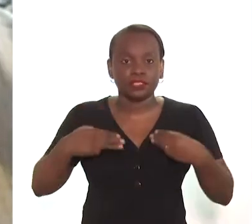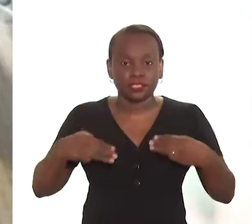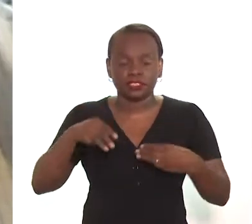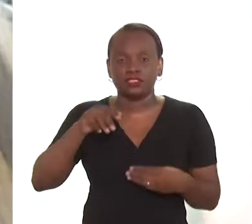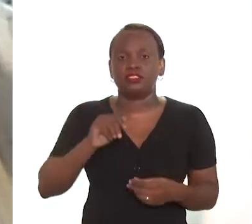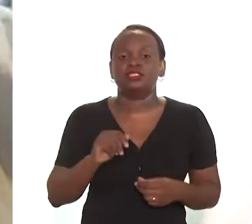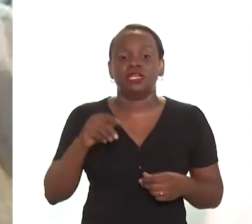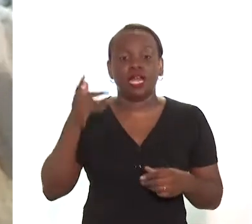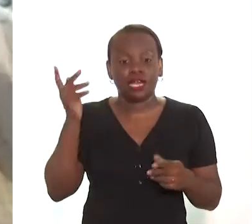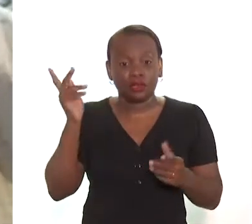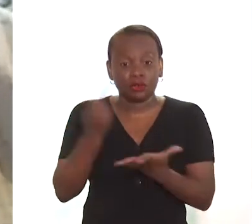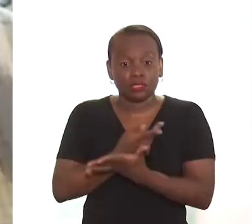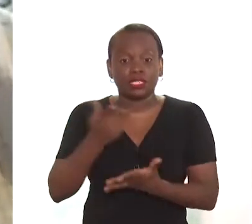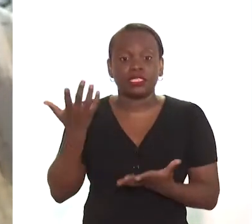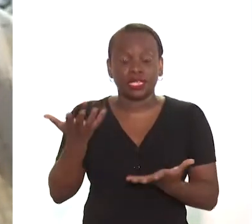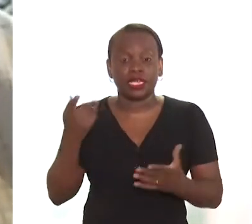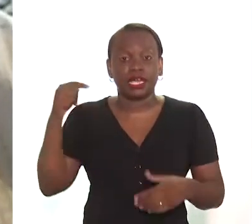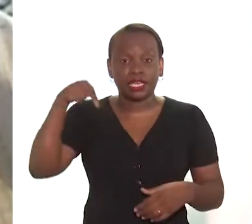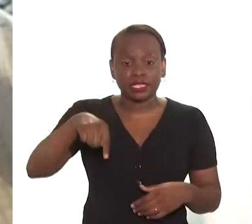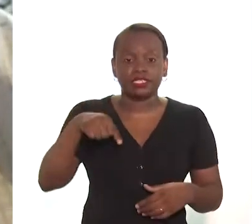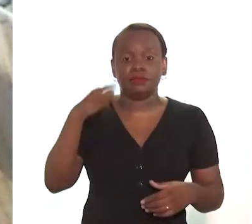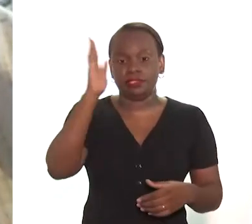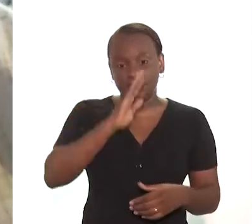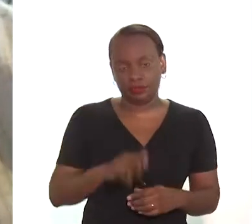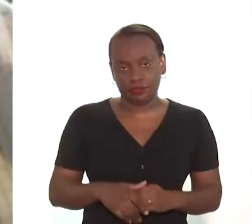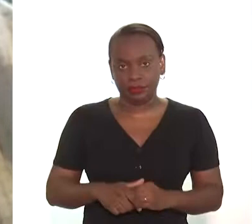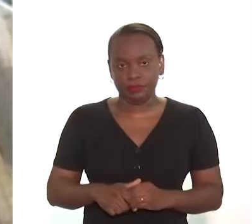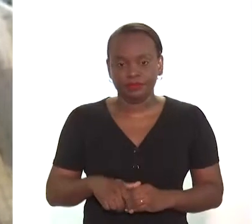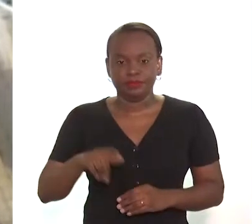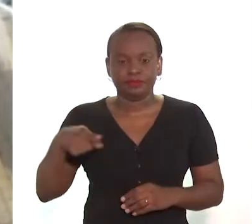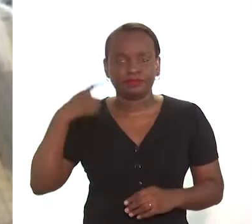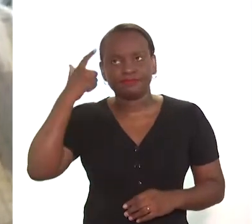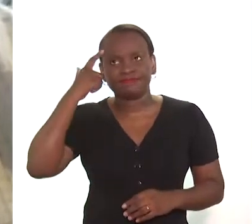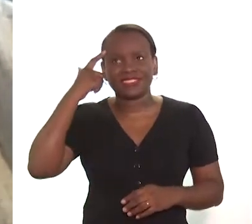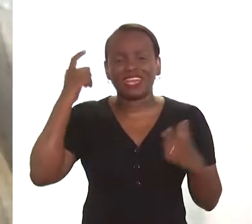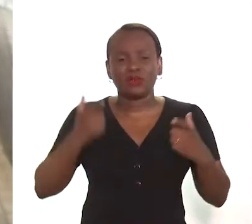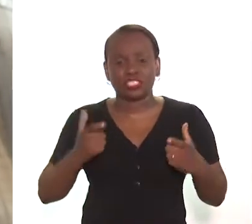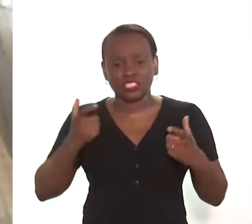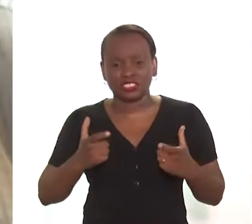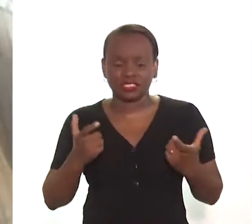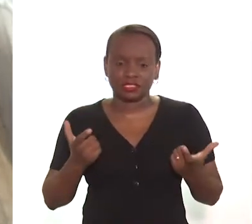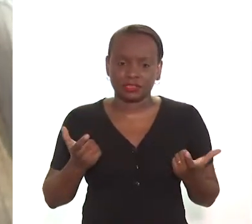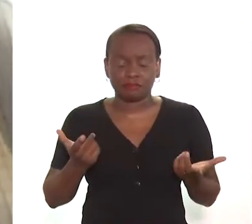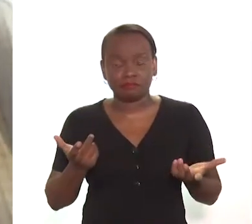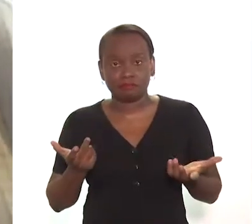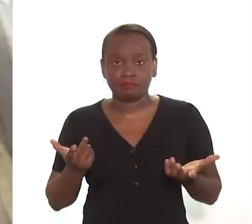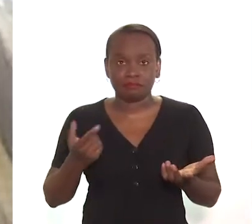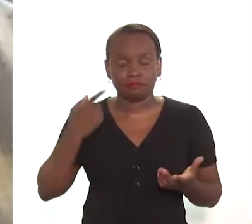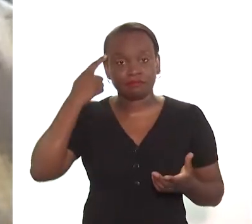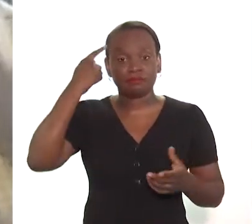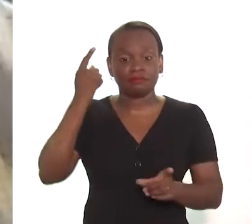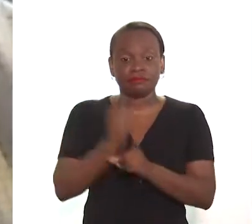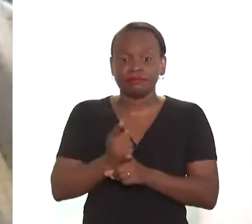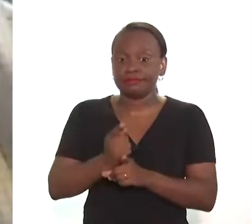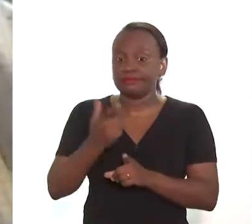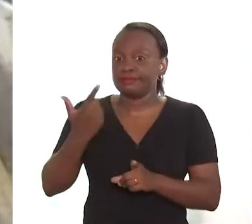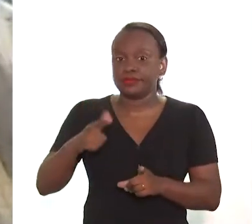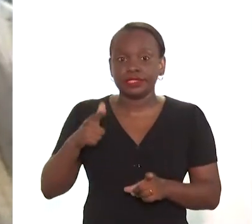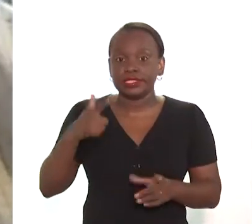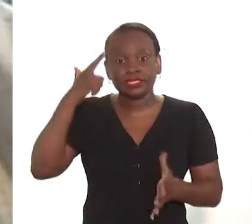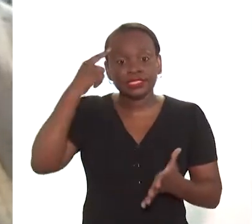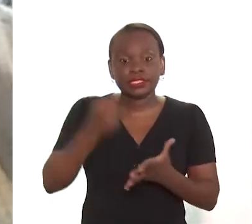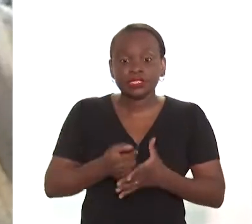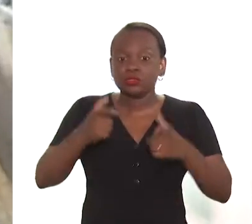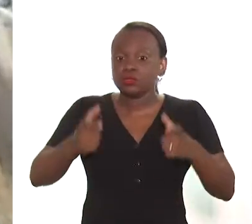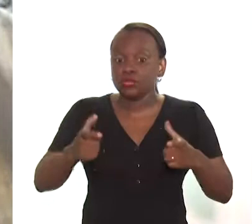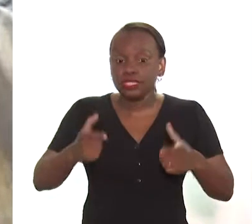Brundtland, para que ocorresse no Brasil. Nós imaginamos aonde? Aí descobrimos que não havia ainda